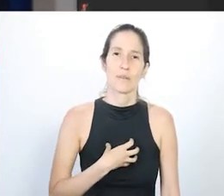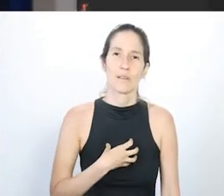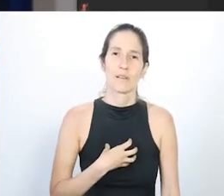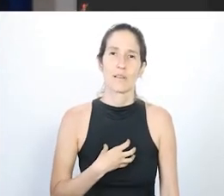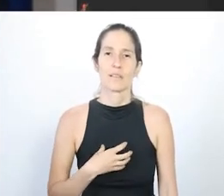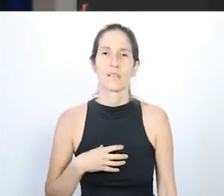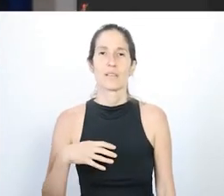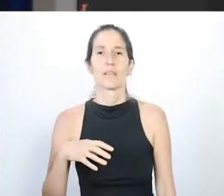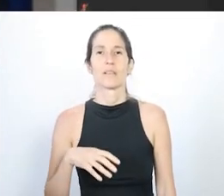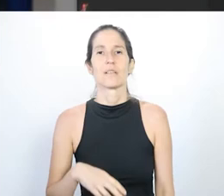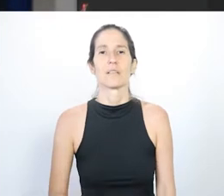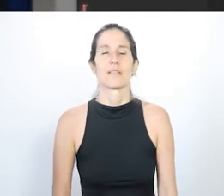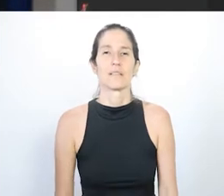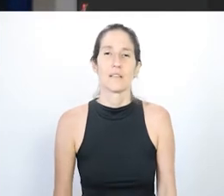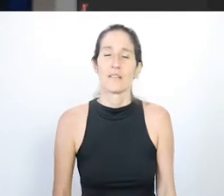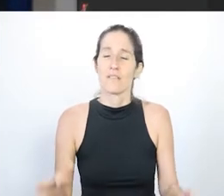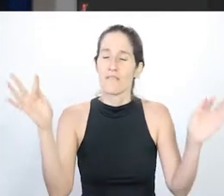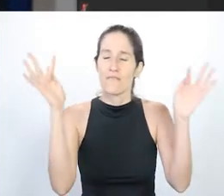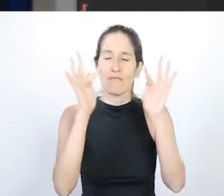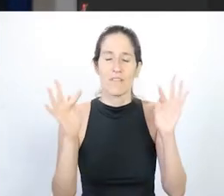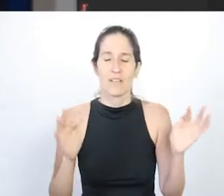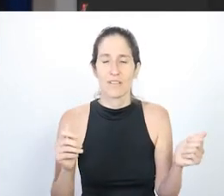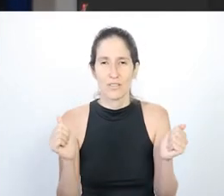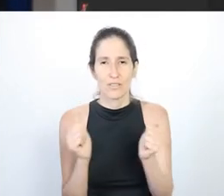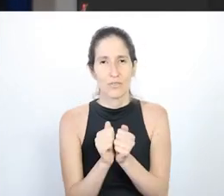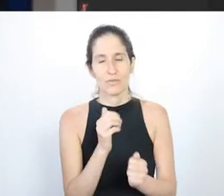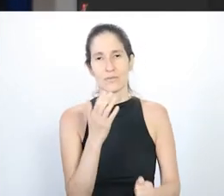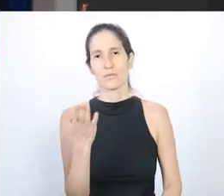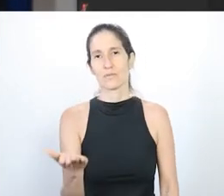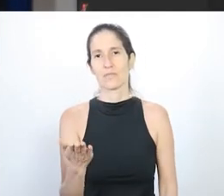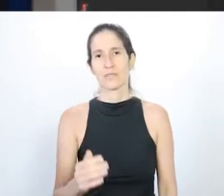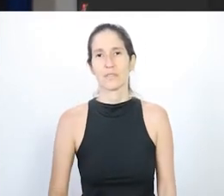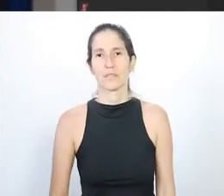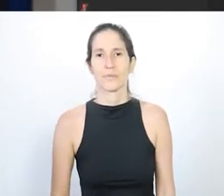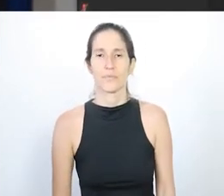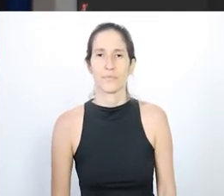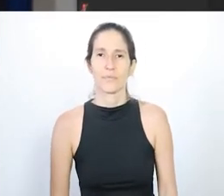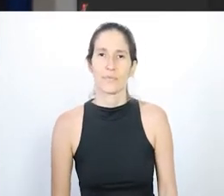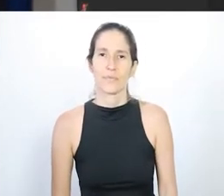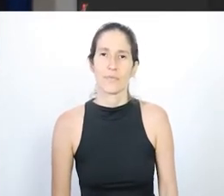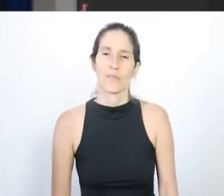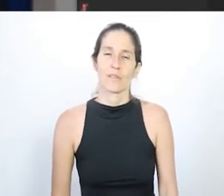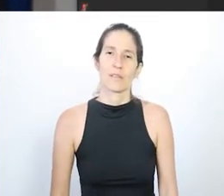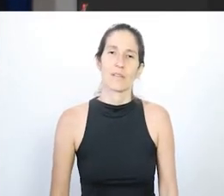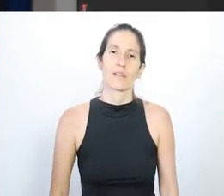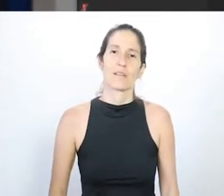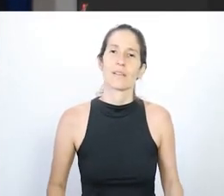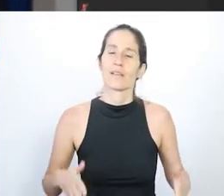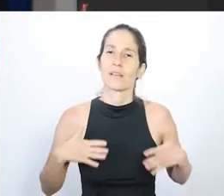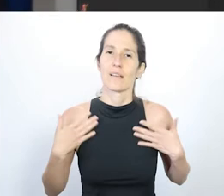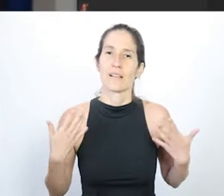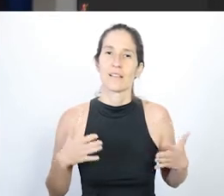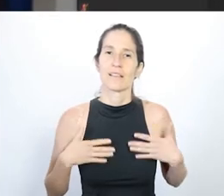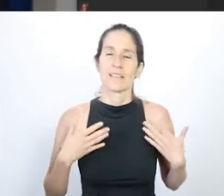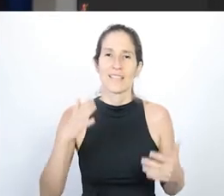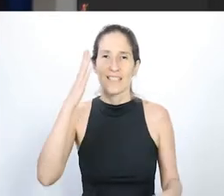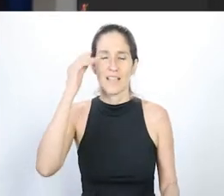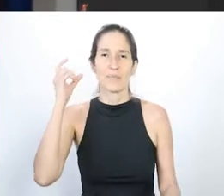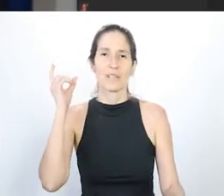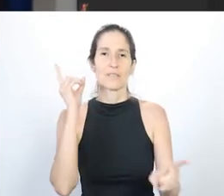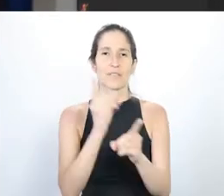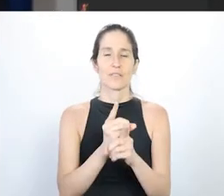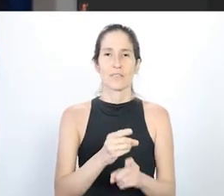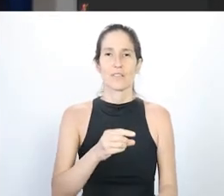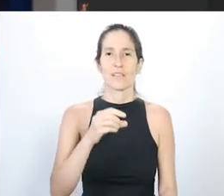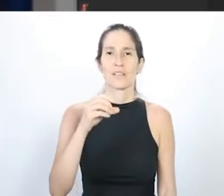que alegria estar conversando com você aqui, e que alegria saber que a gente vai estar se encontrando, né? Dia 8, aí eu vou fazer